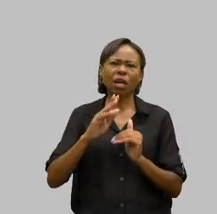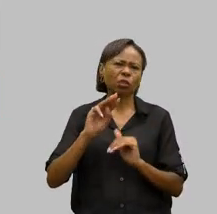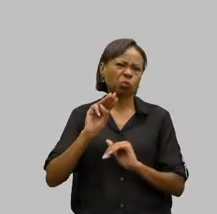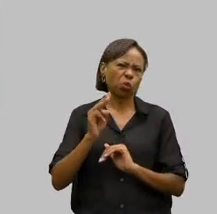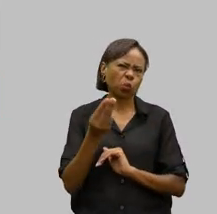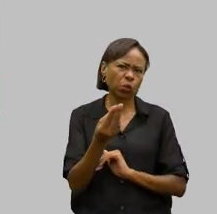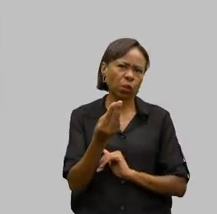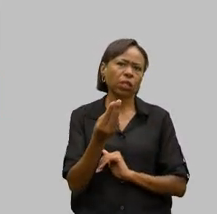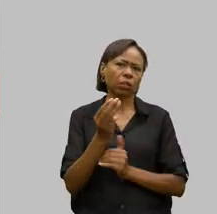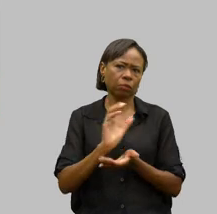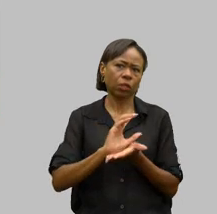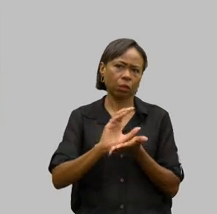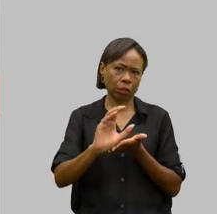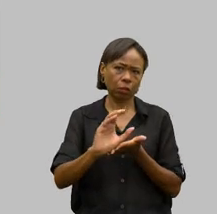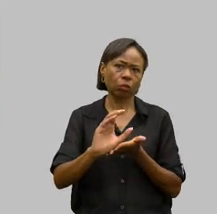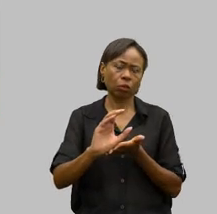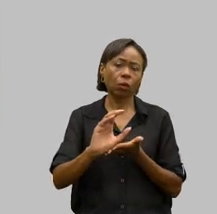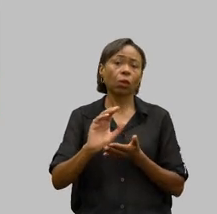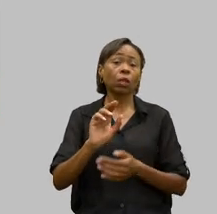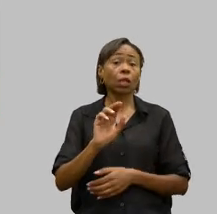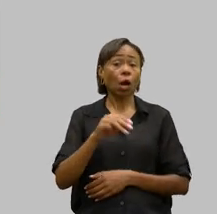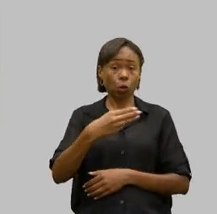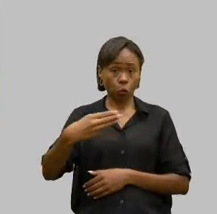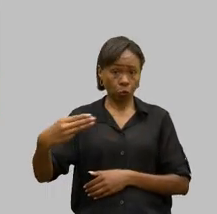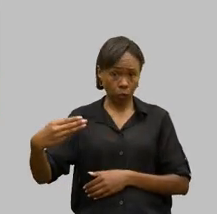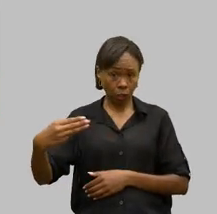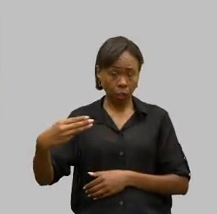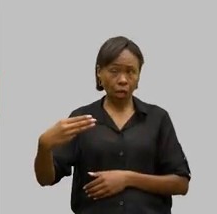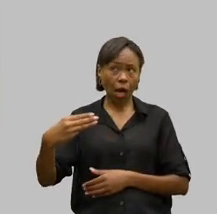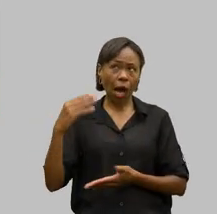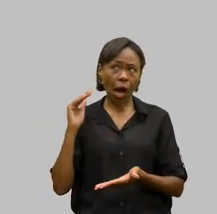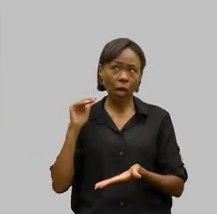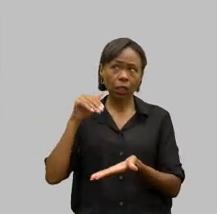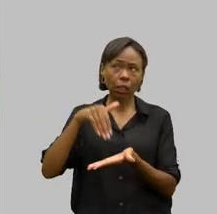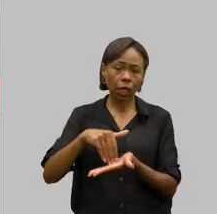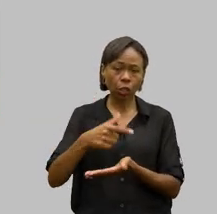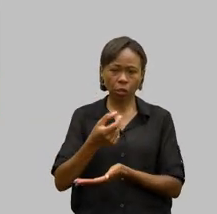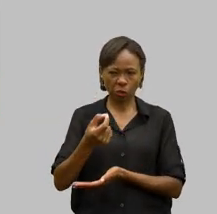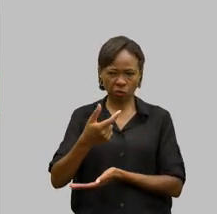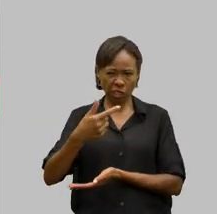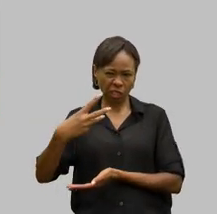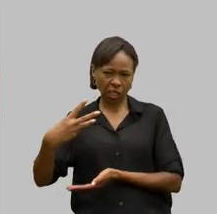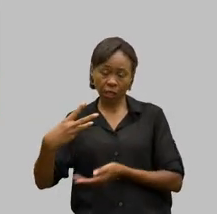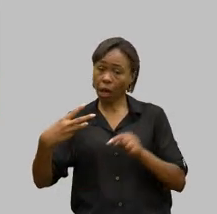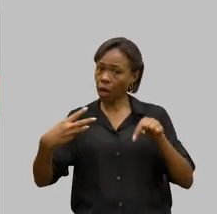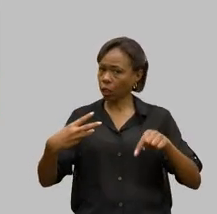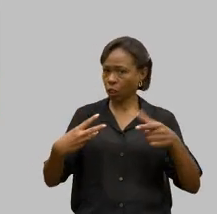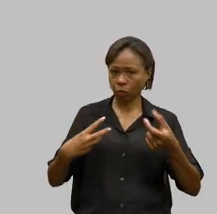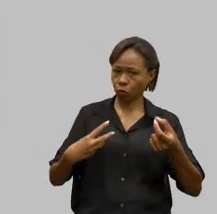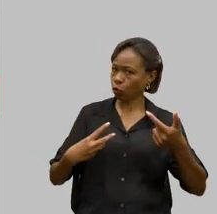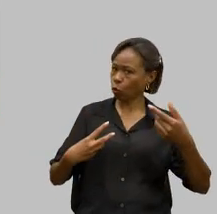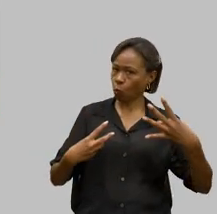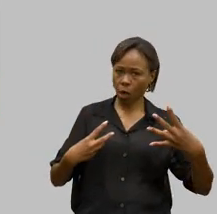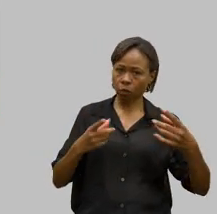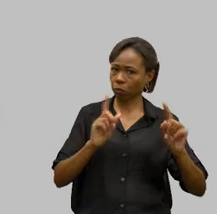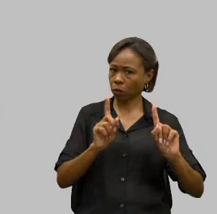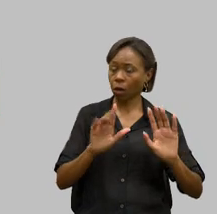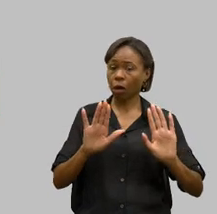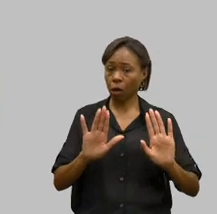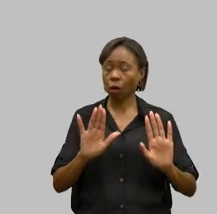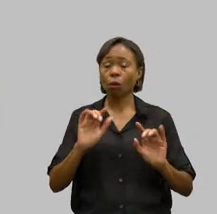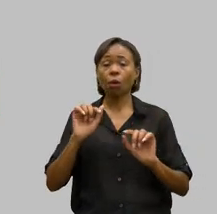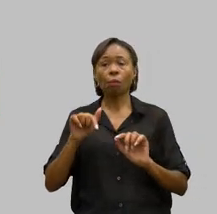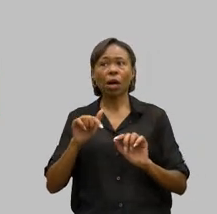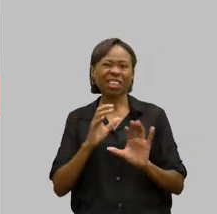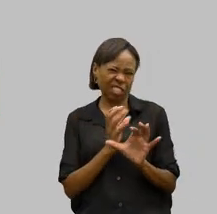autonomia. Na UENG, hoje, até 2023, não trouxe o número de 2024, que é bem próximo, mas não fechamos o ano ainda, que pode ter